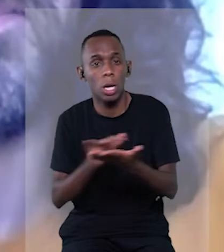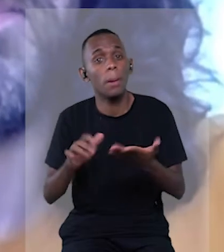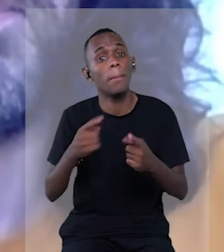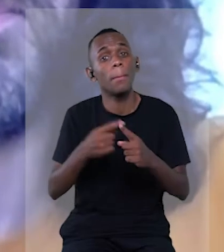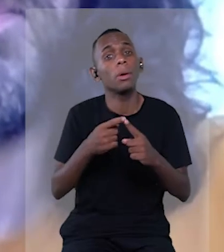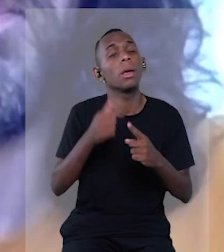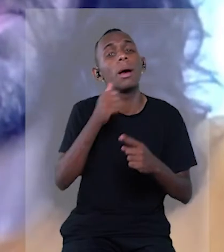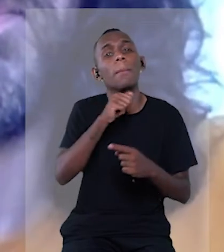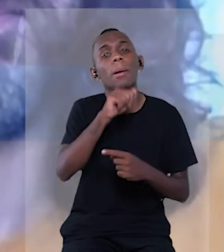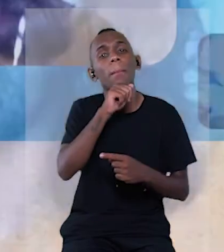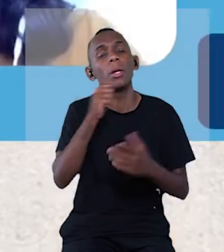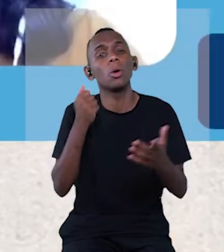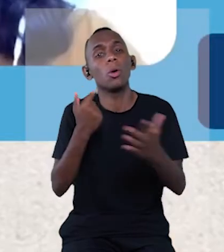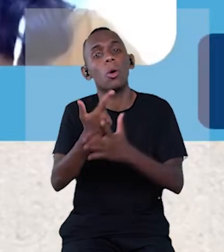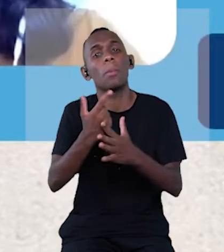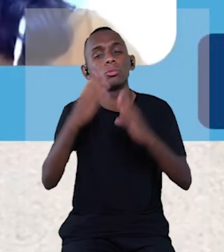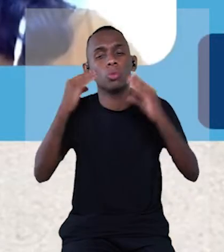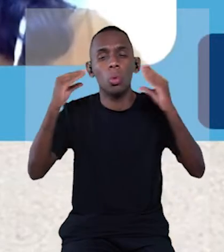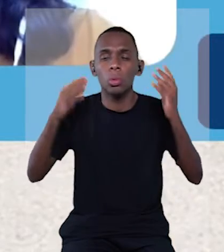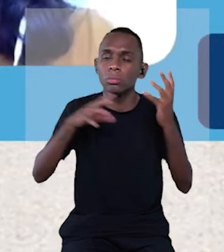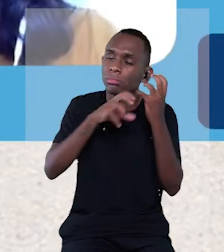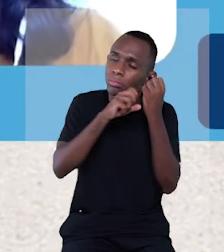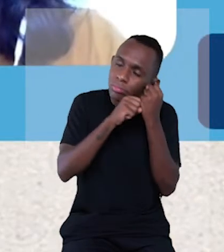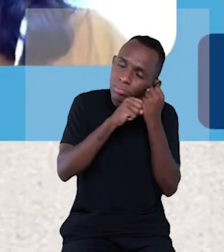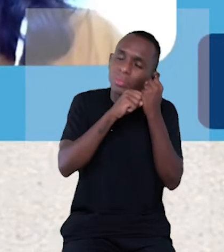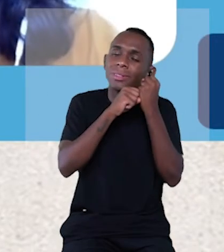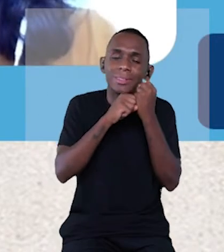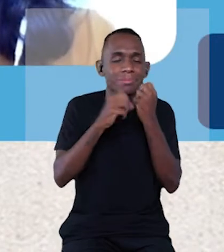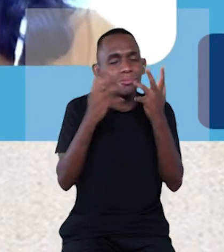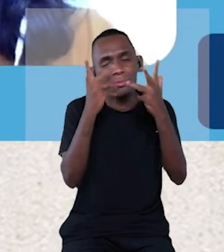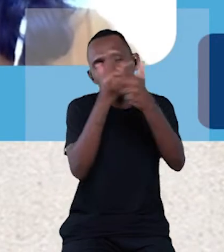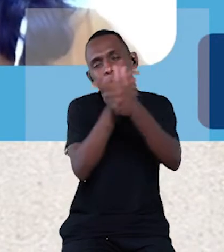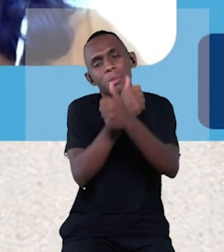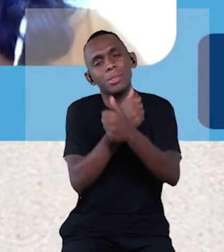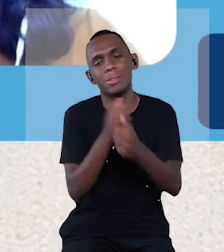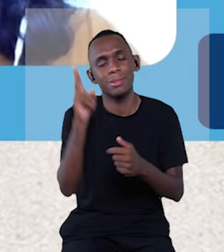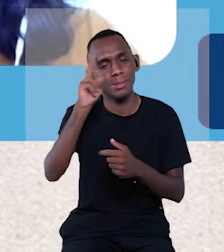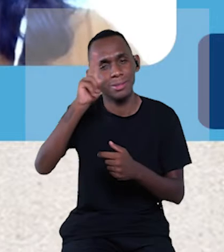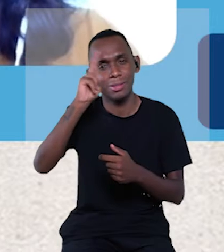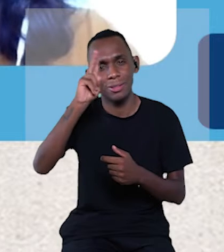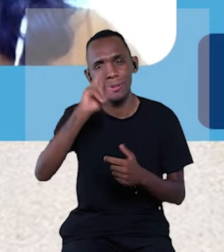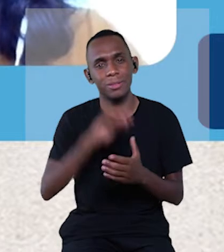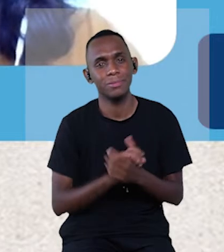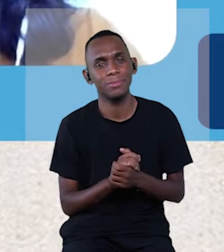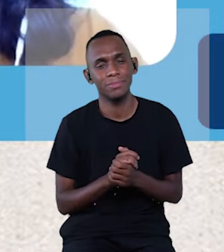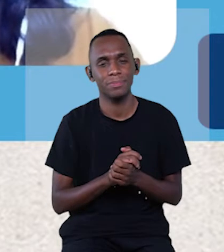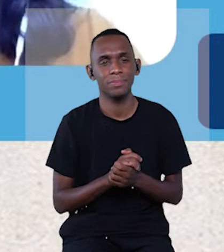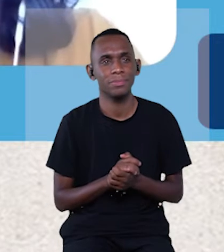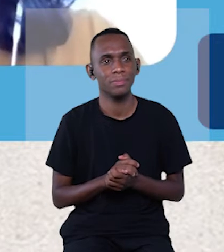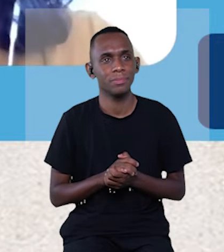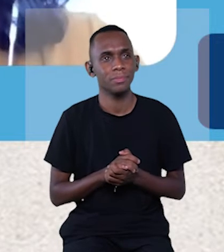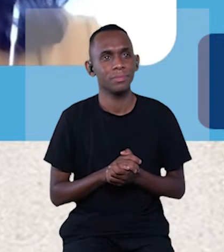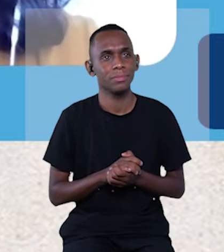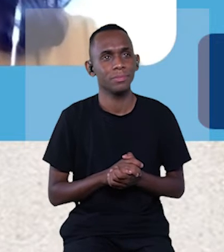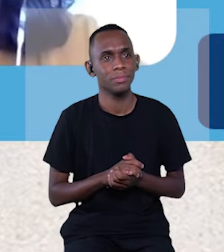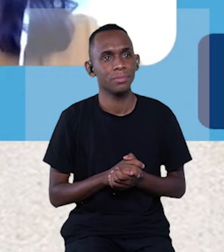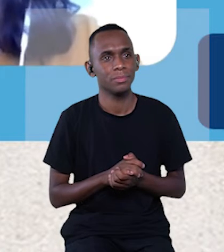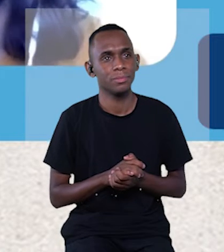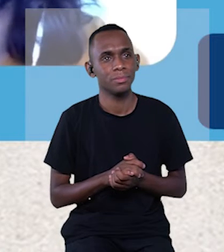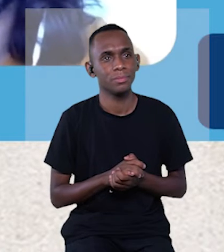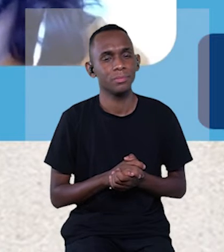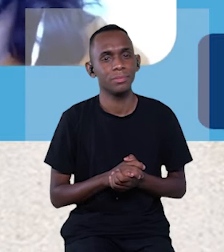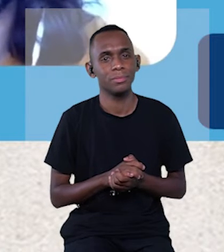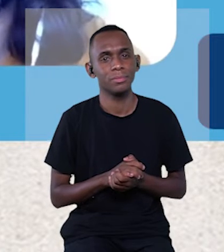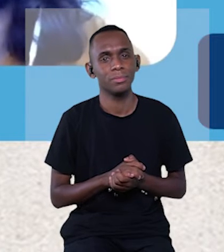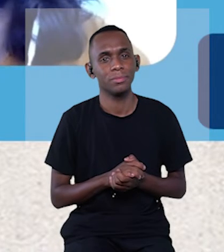A mãe parece que tinha comprado um colchão. É super bonitinho também, emocionante esse texto. É um que